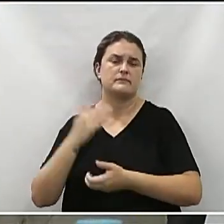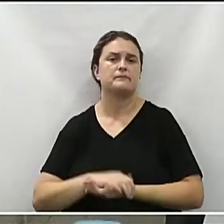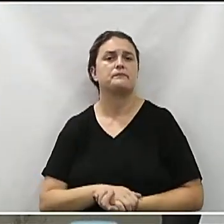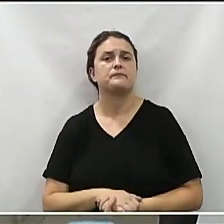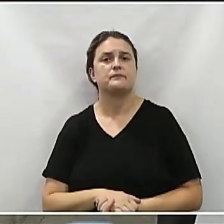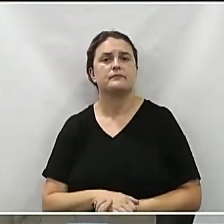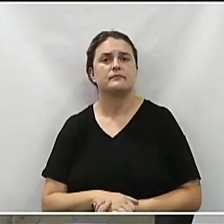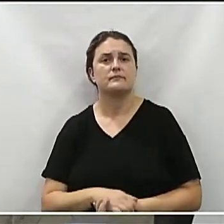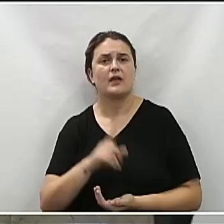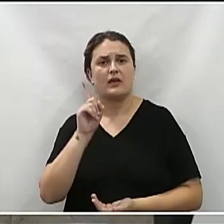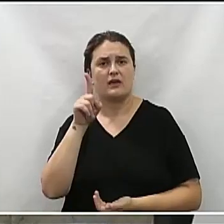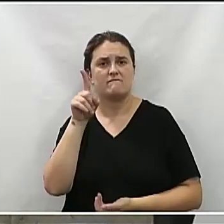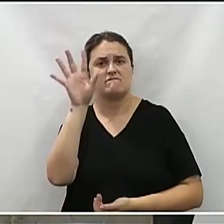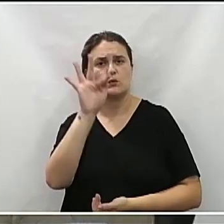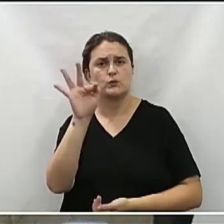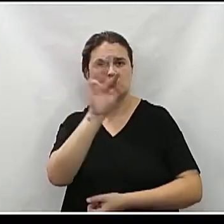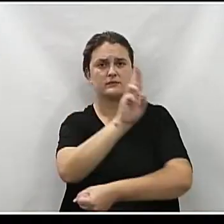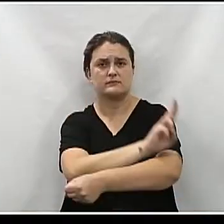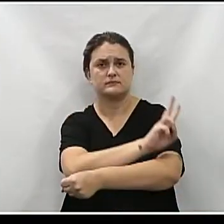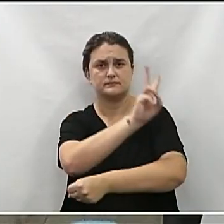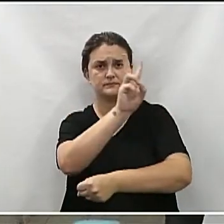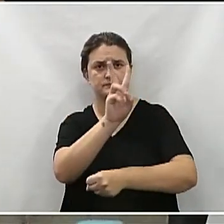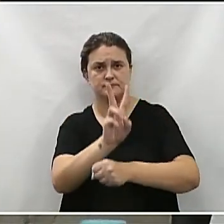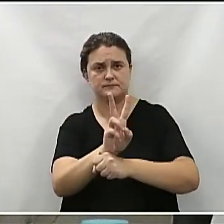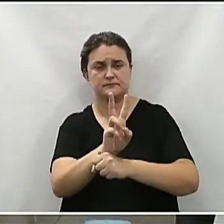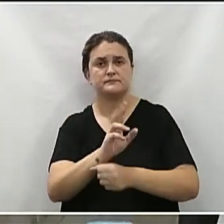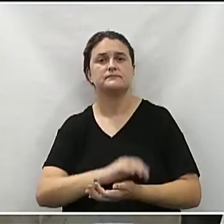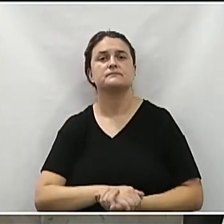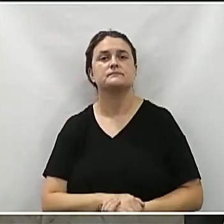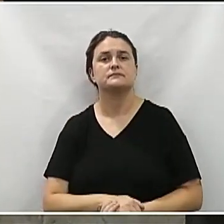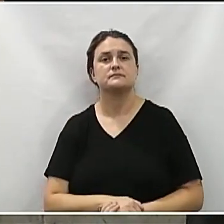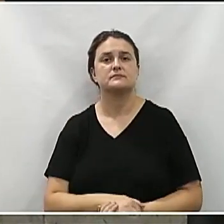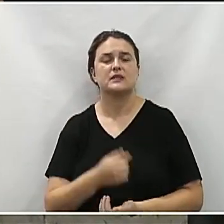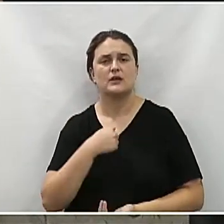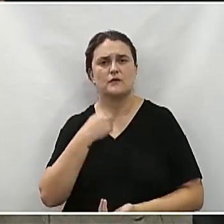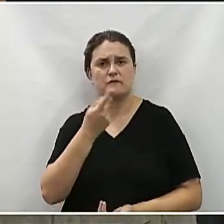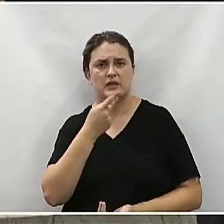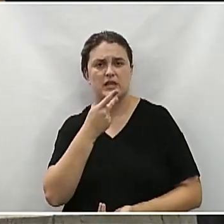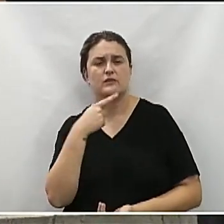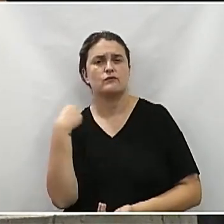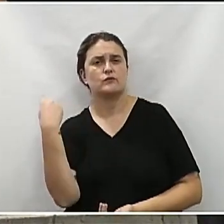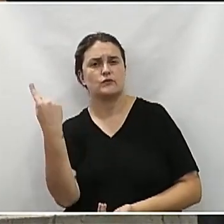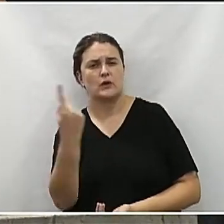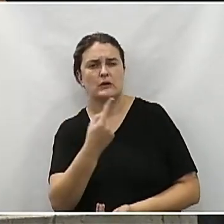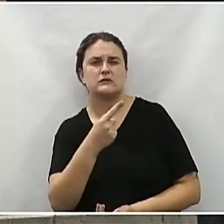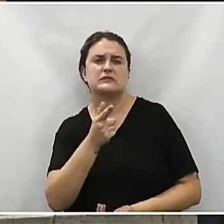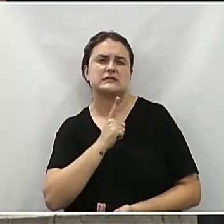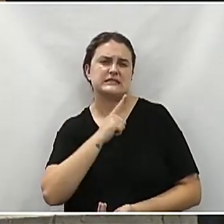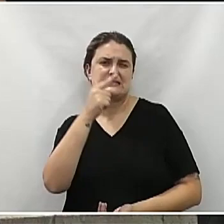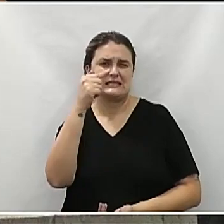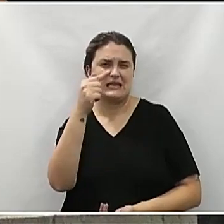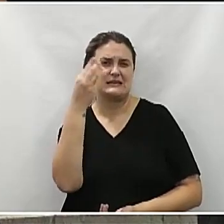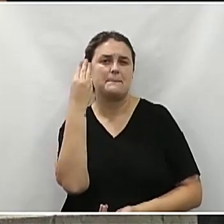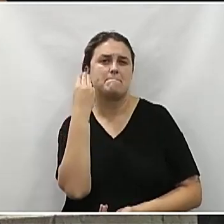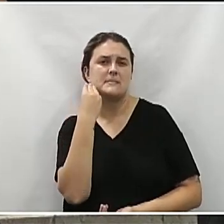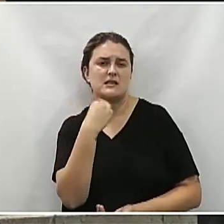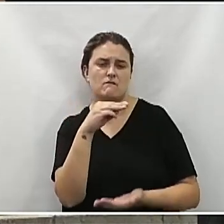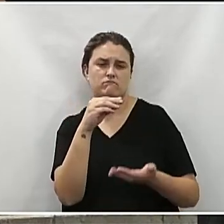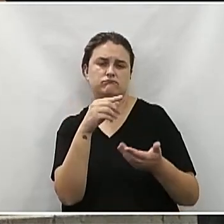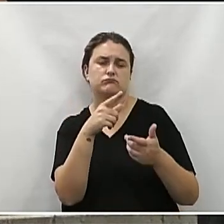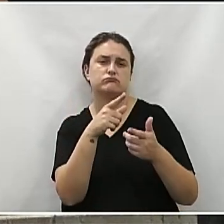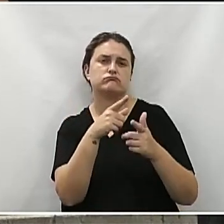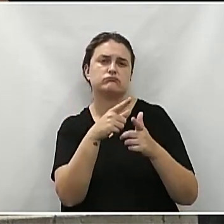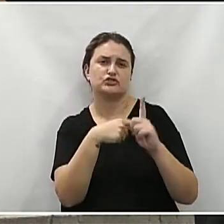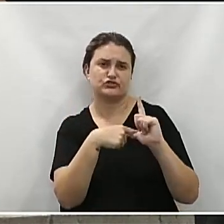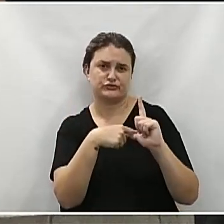nisso que é a UniUV eu coloquei aqui que nós teríamos em torno de 7 milhões de déficit esse